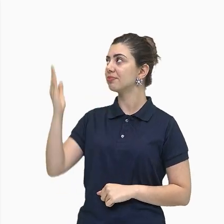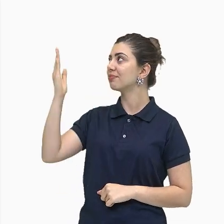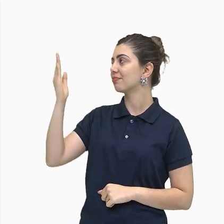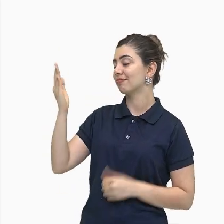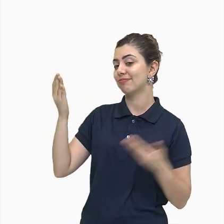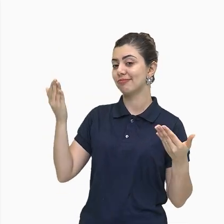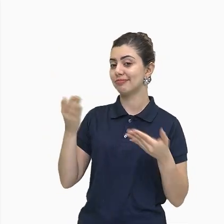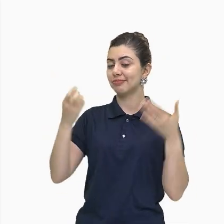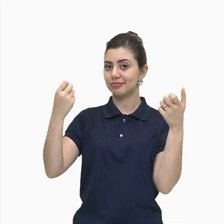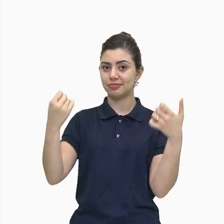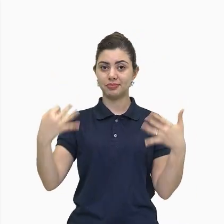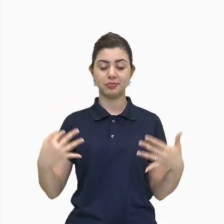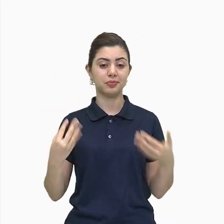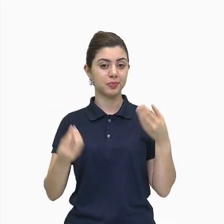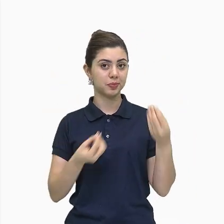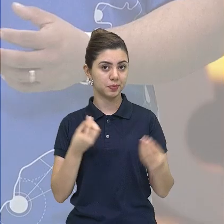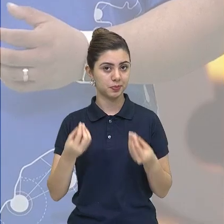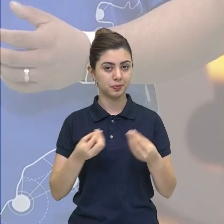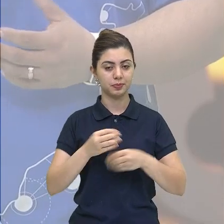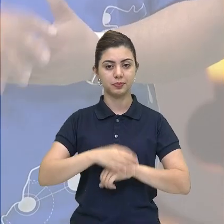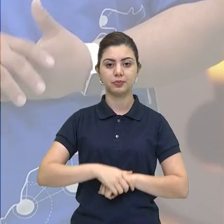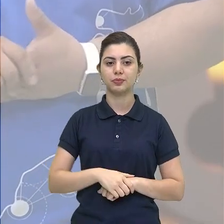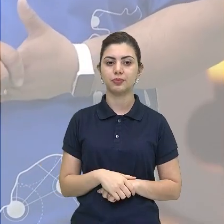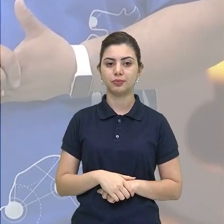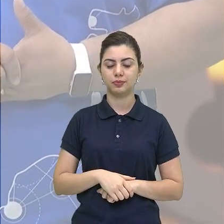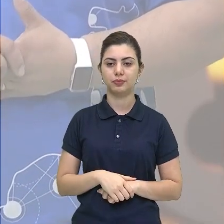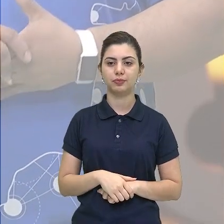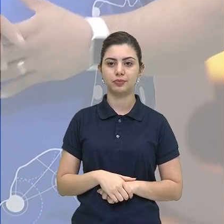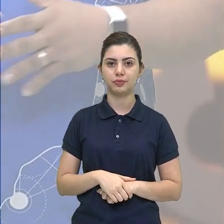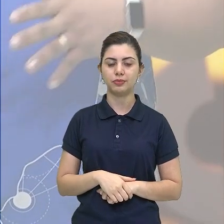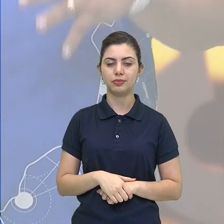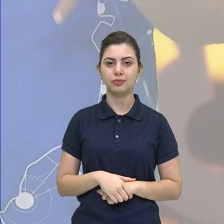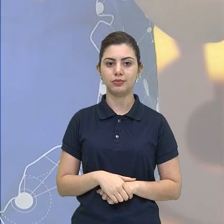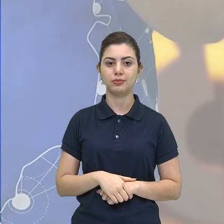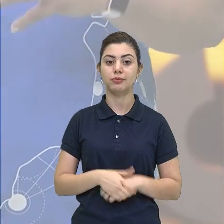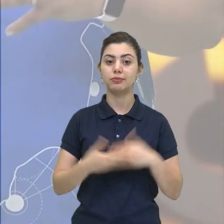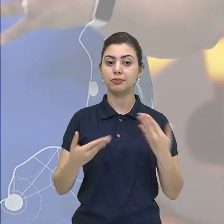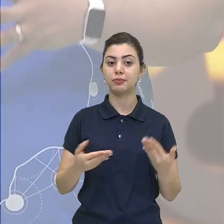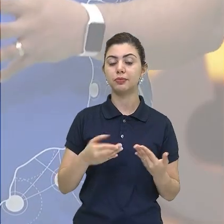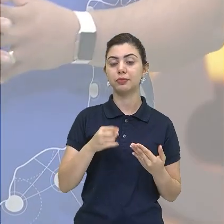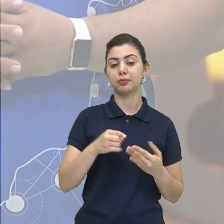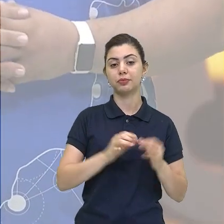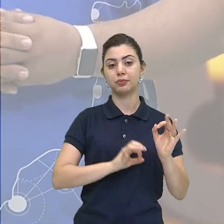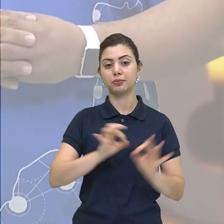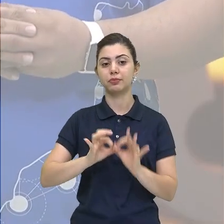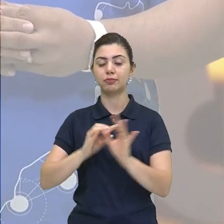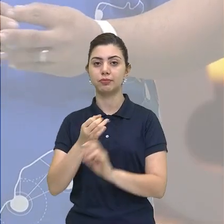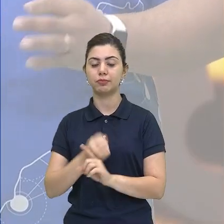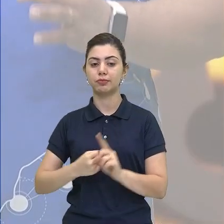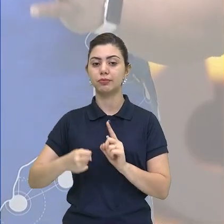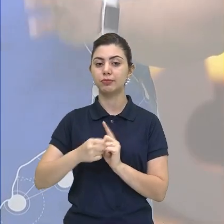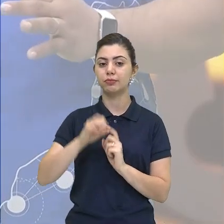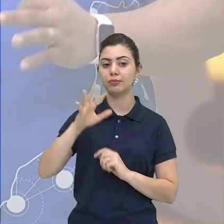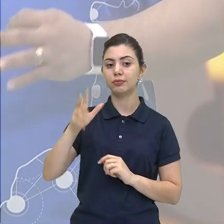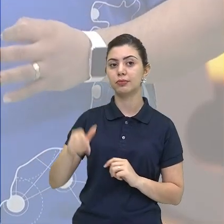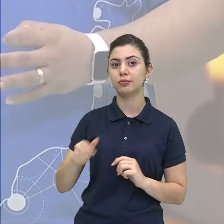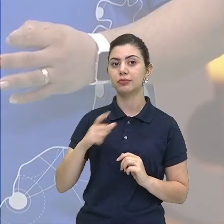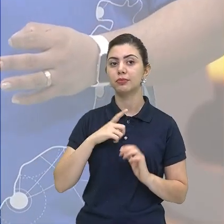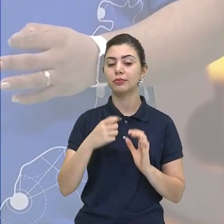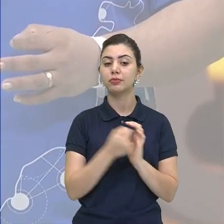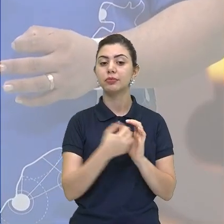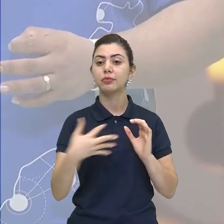pouco sobre essa hierarquia social. Vamos lá? A organização social africana caracterizava-se